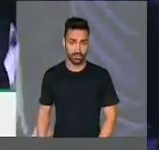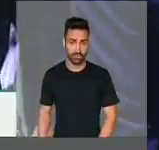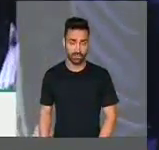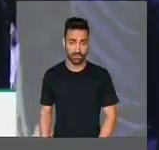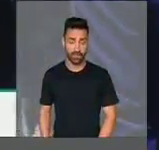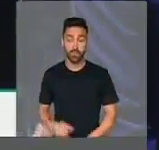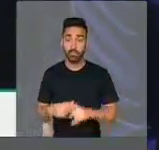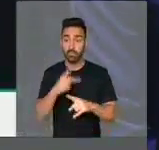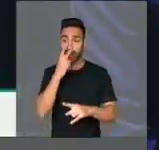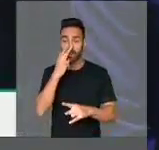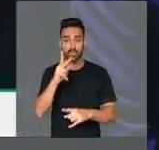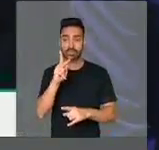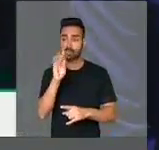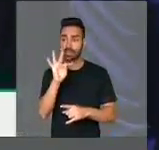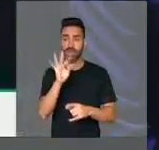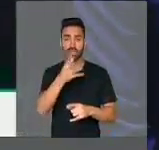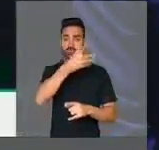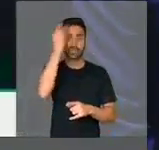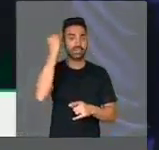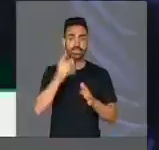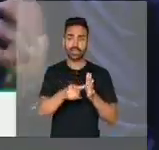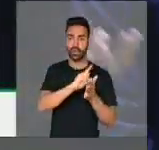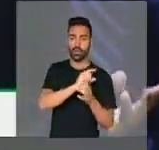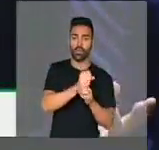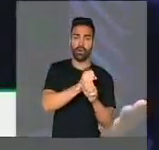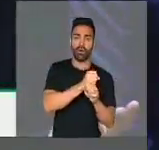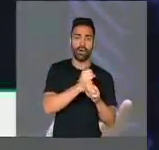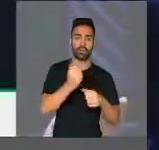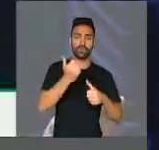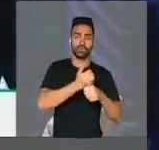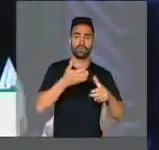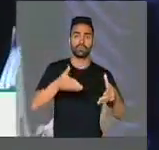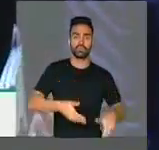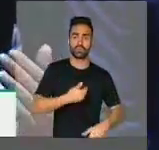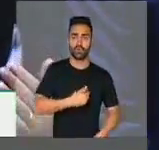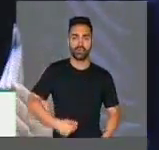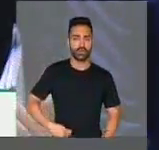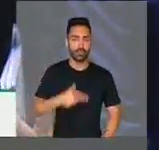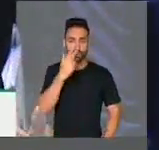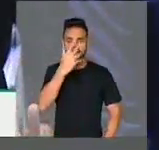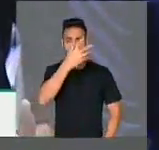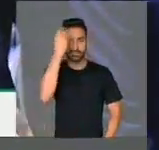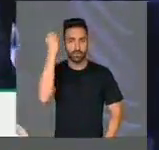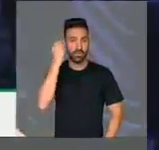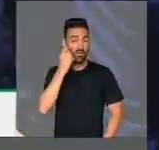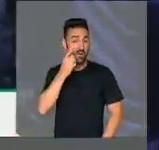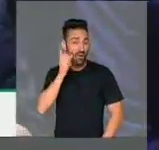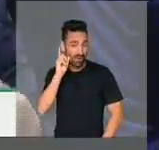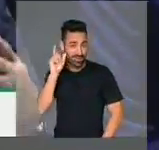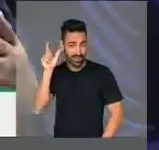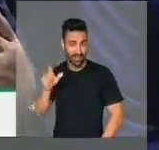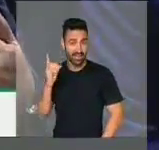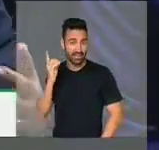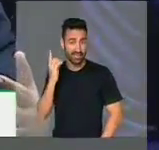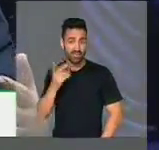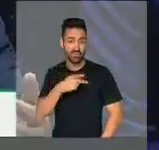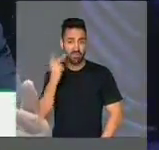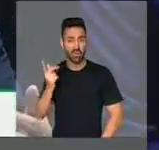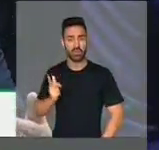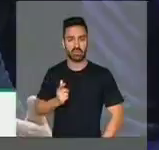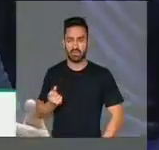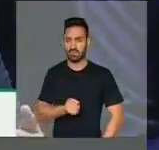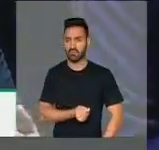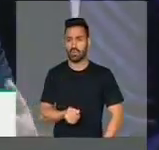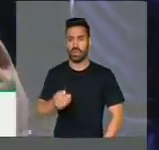parece que esqueceu tudo que fez ao país. Eu vi aqui ontem um deputado dizer que tem tantos milhões